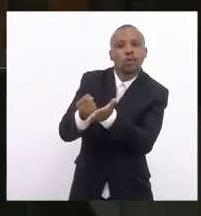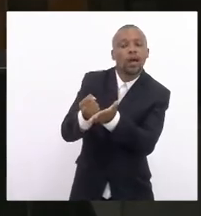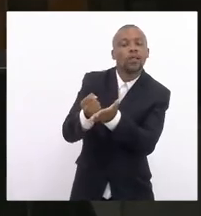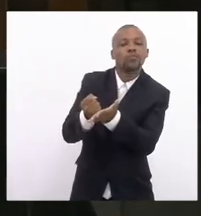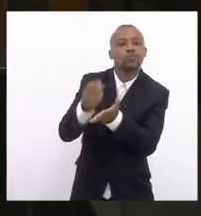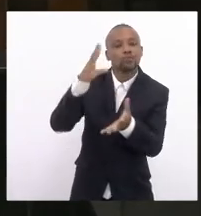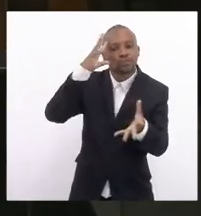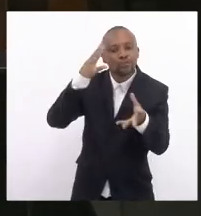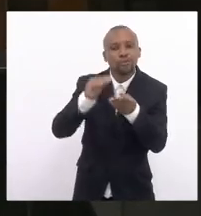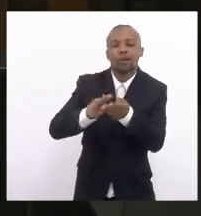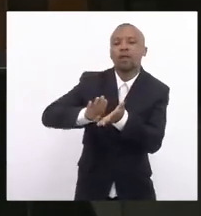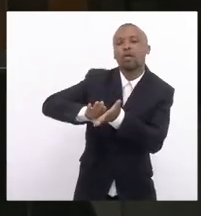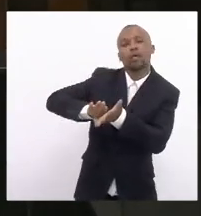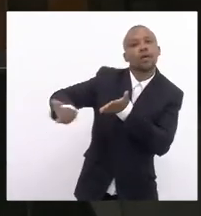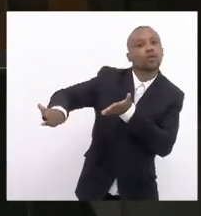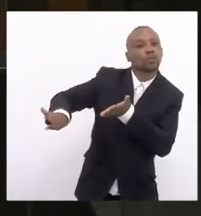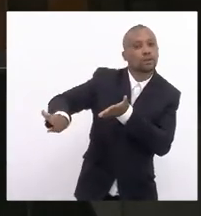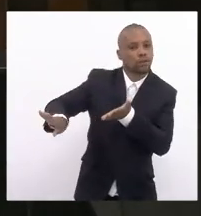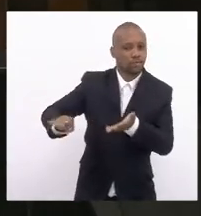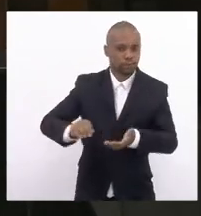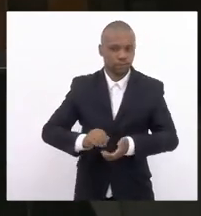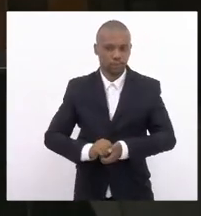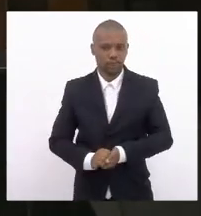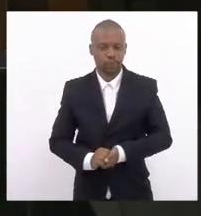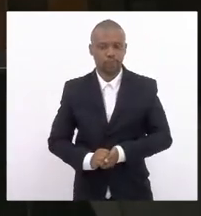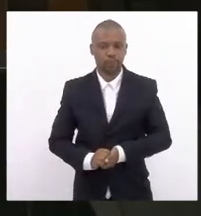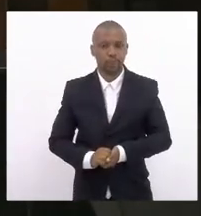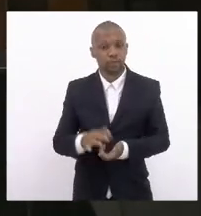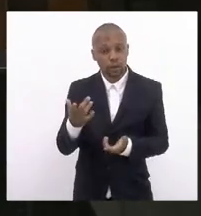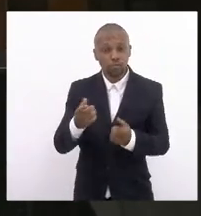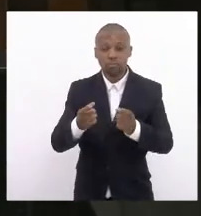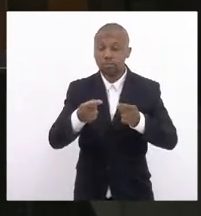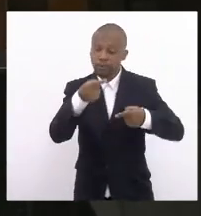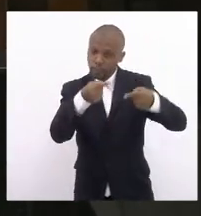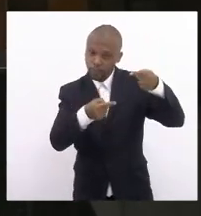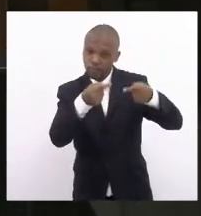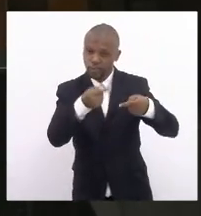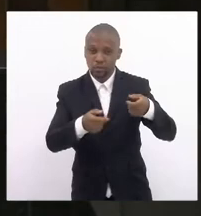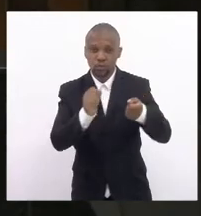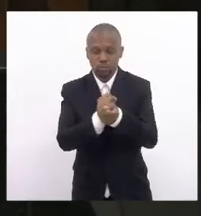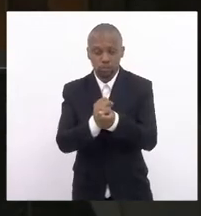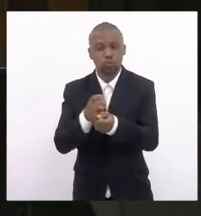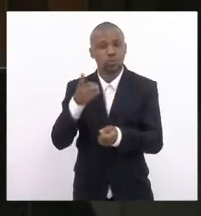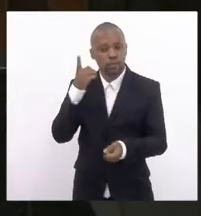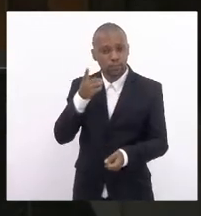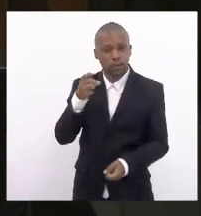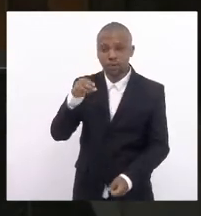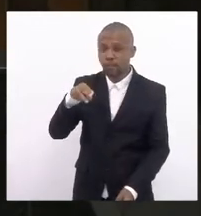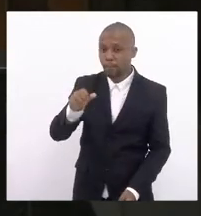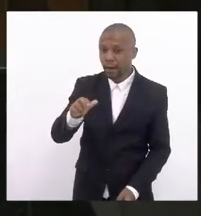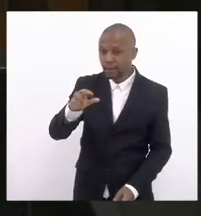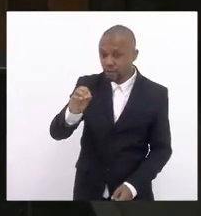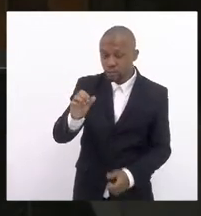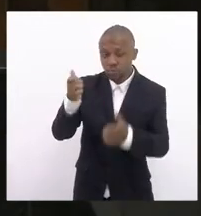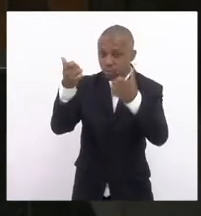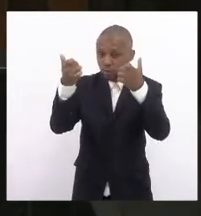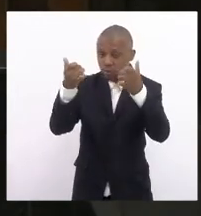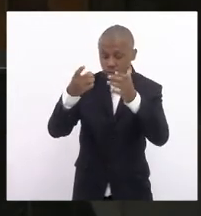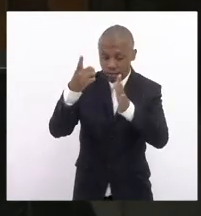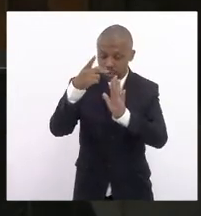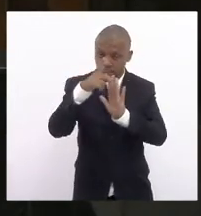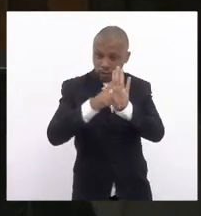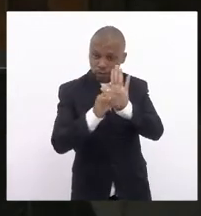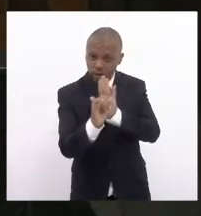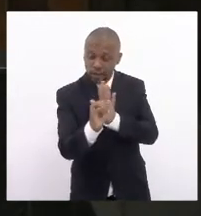exclusão. Então, assim, entrando no debate do deputado Márcio Pacheco, o projeto trata de uma questão real.